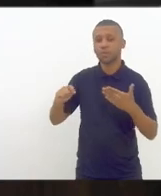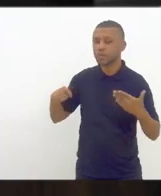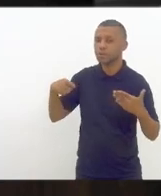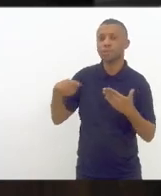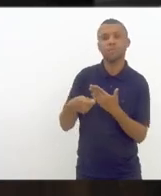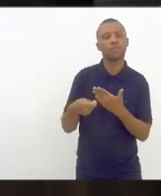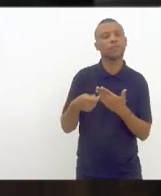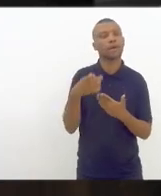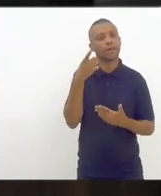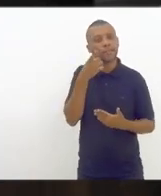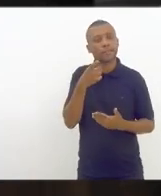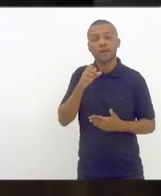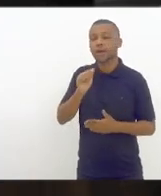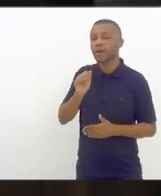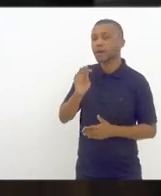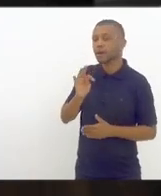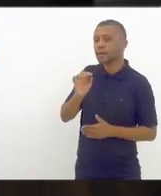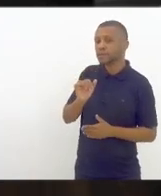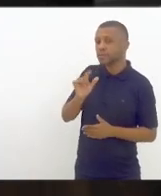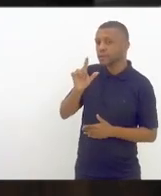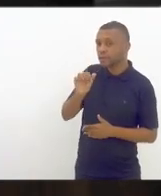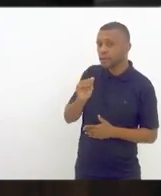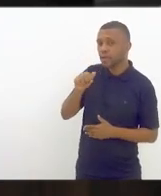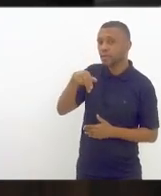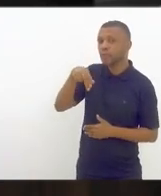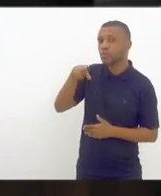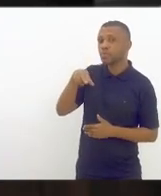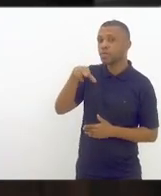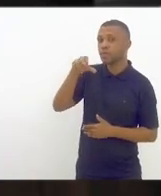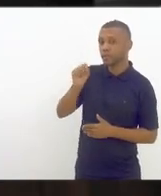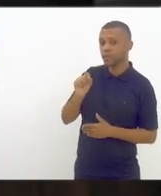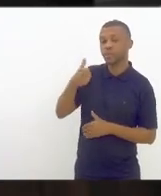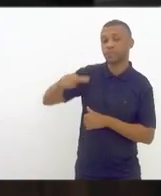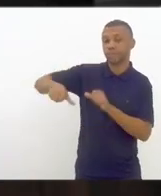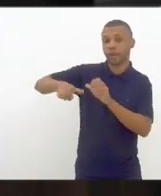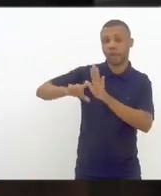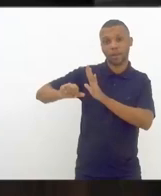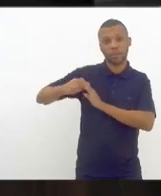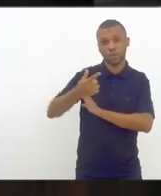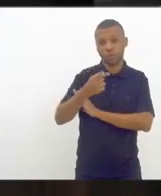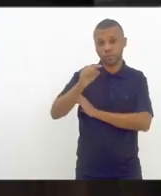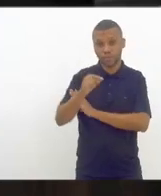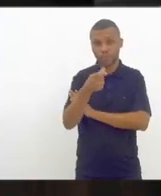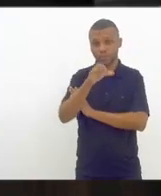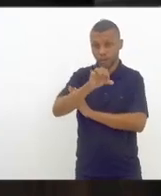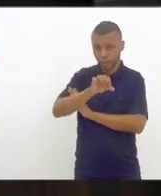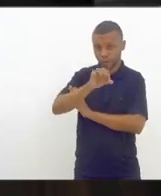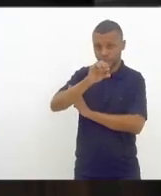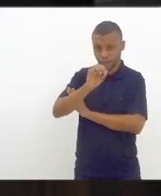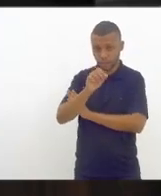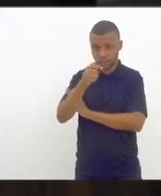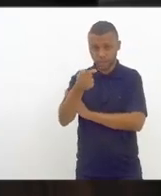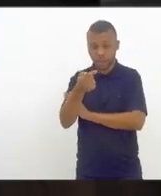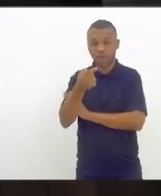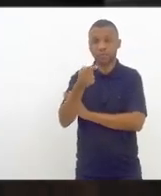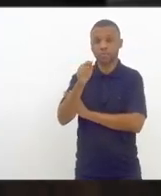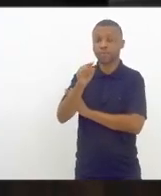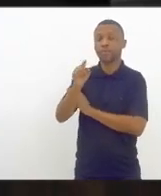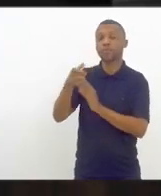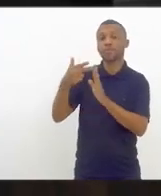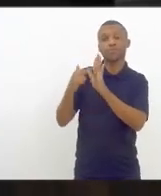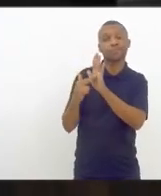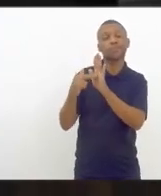de autoria do deputado Átila Nunes, que altera a lei 2907, 25 de março de 98, para regulamentar a proibição